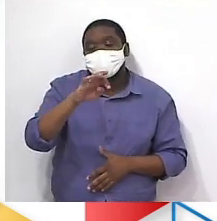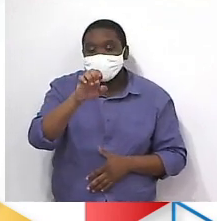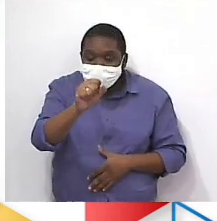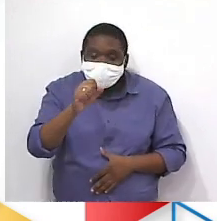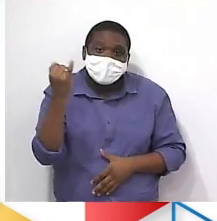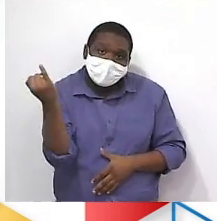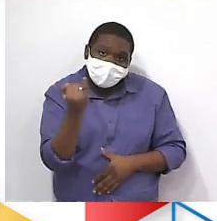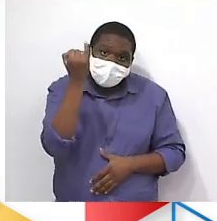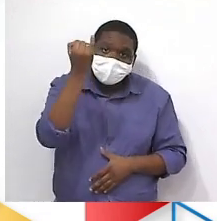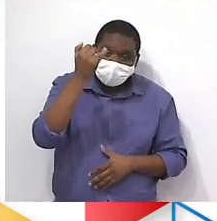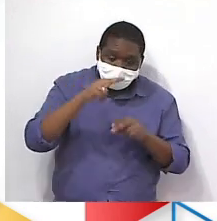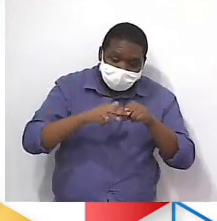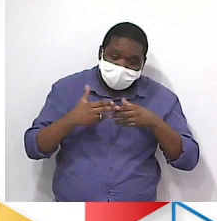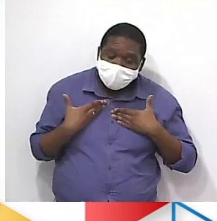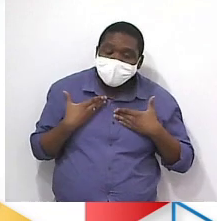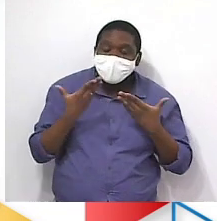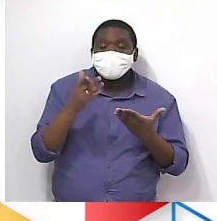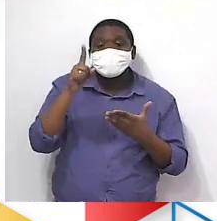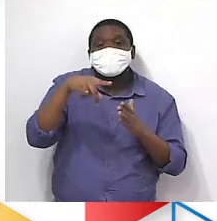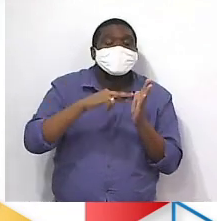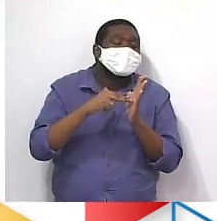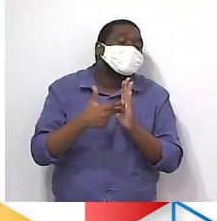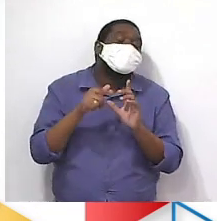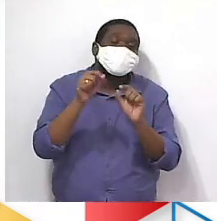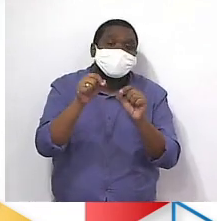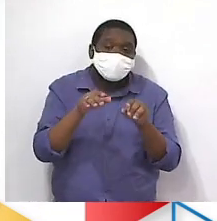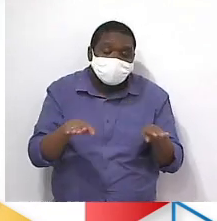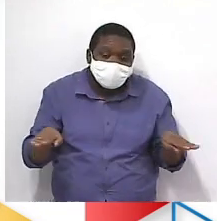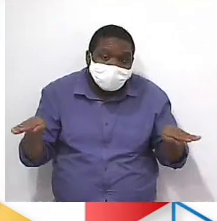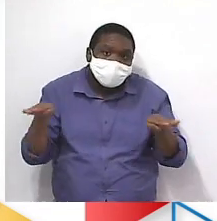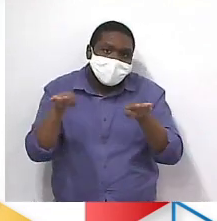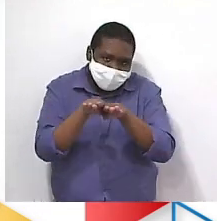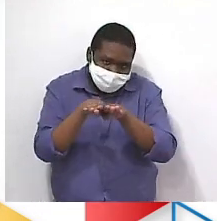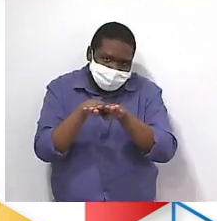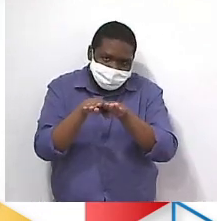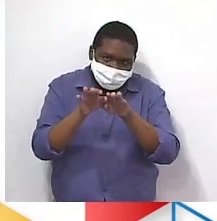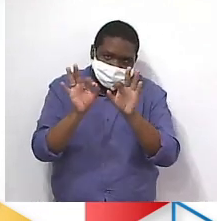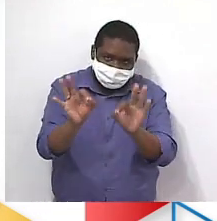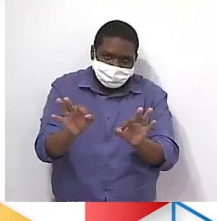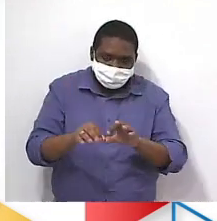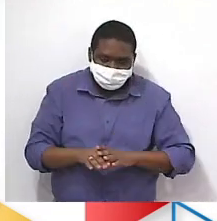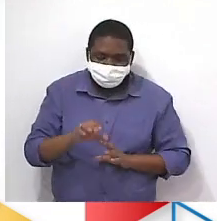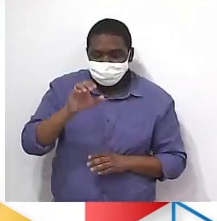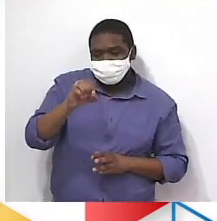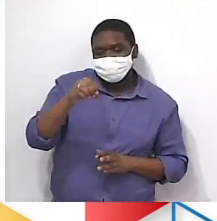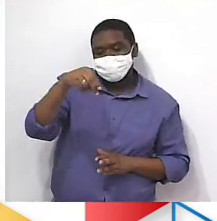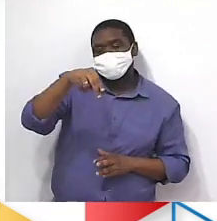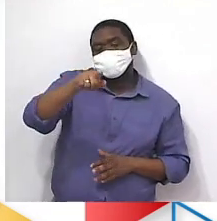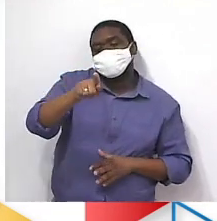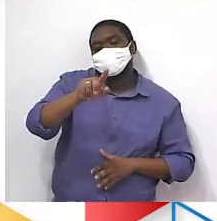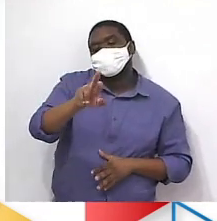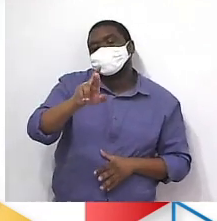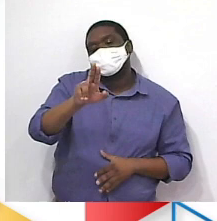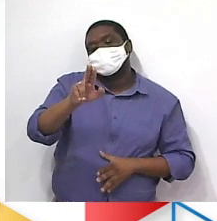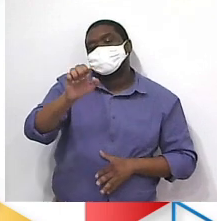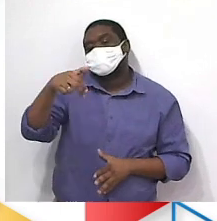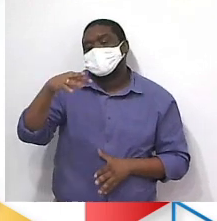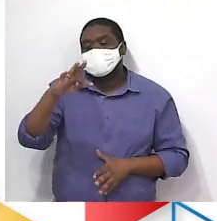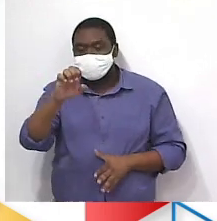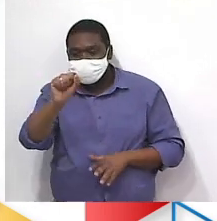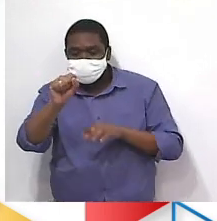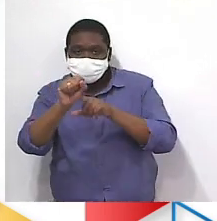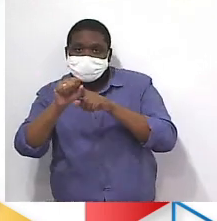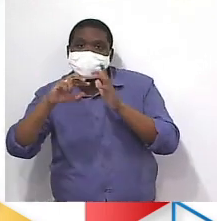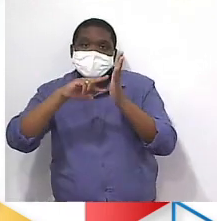importante para mim. Congruência quer dizer o quê? Exatamente. Igual. O terceiro ângulo mede 68.